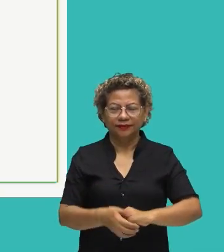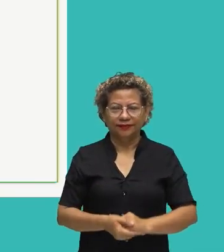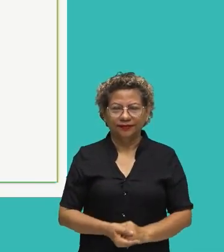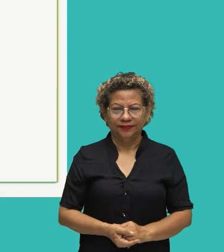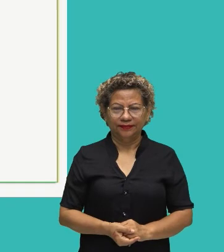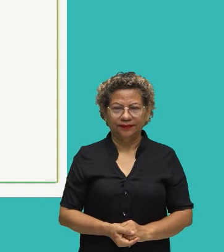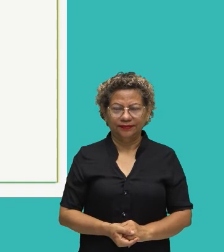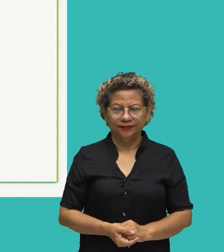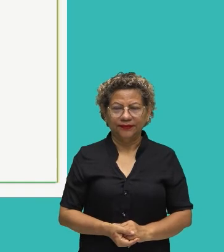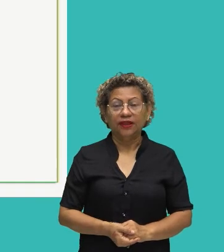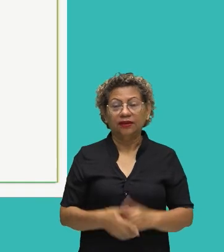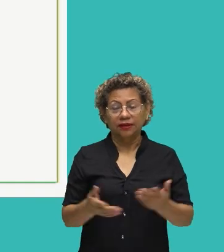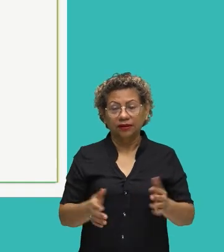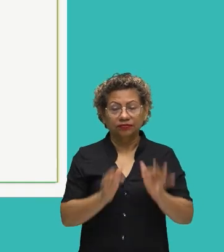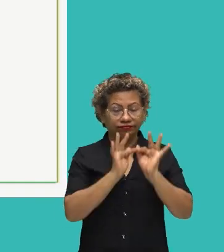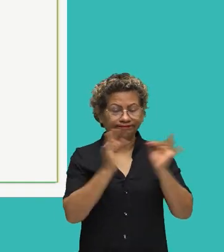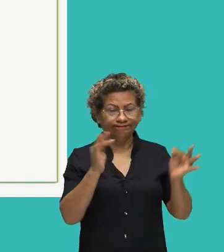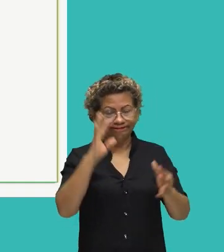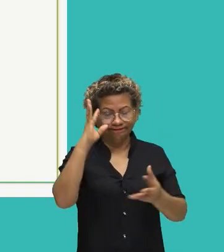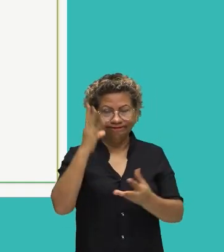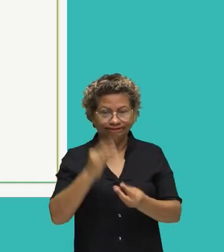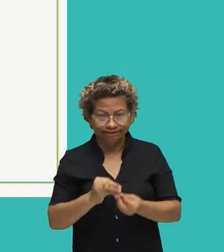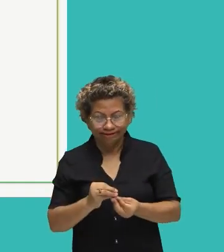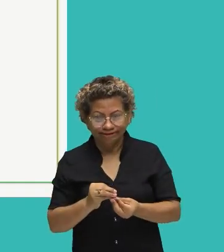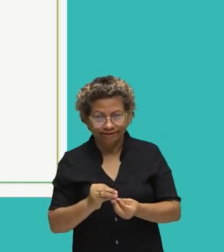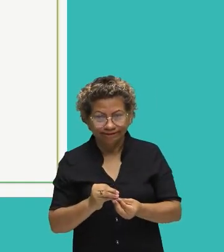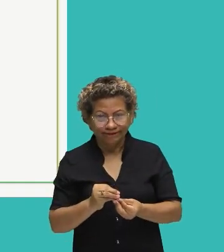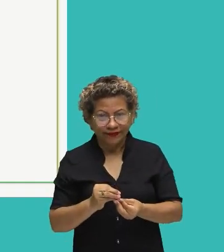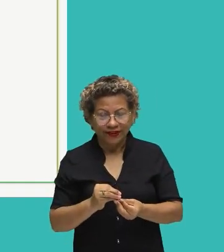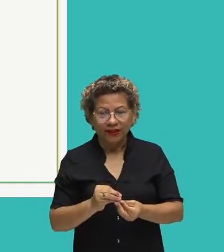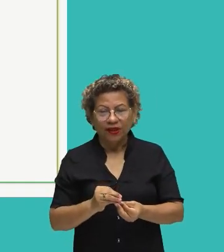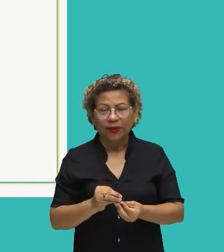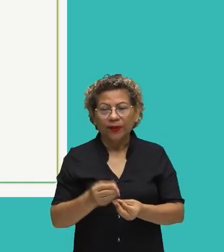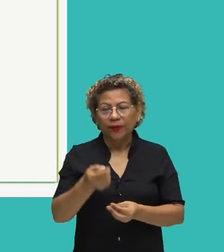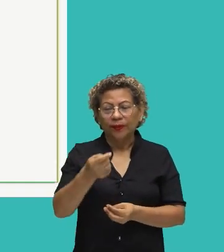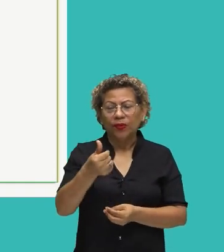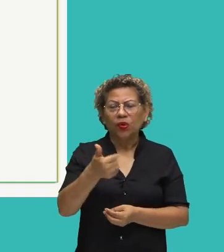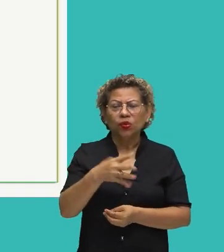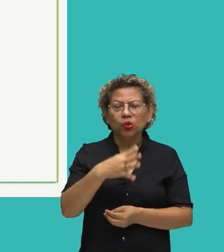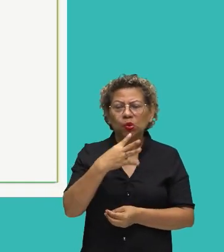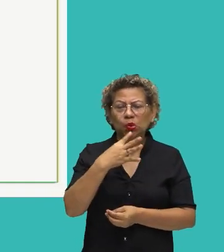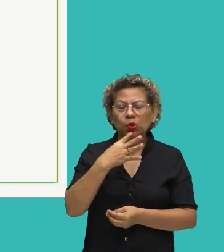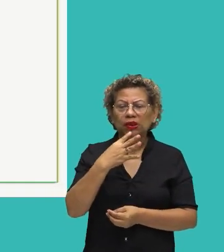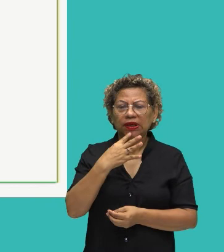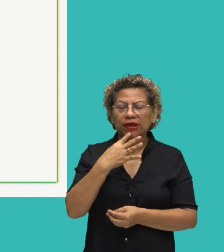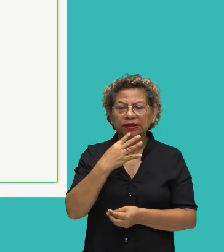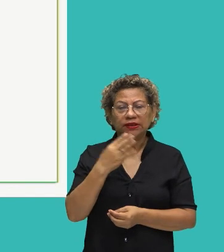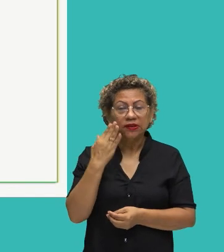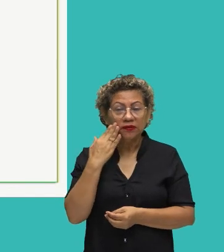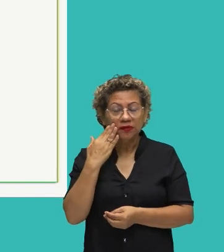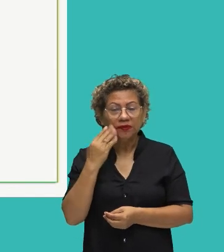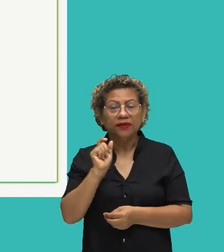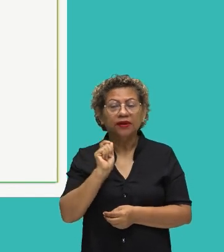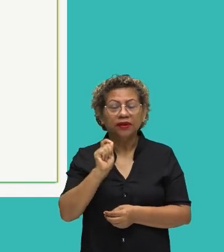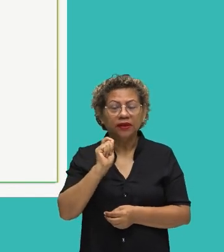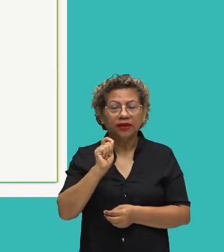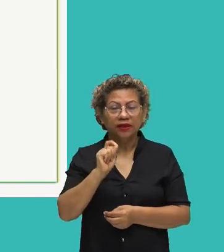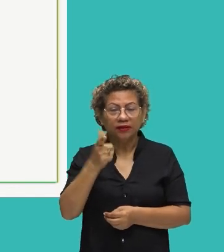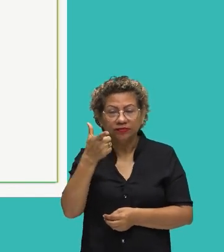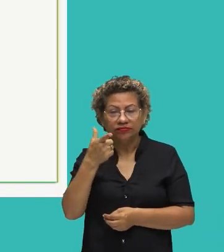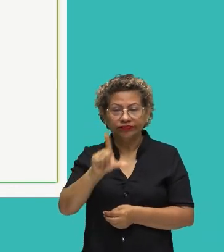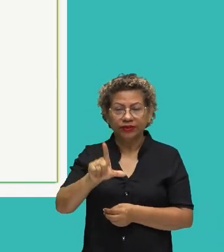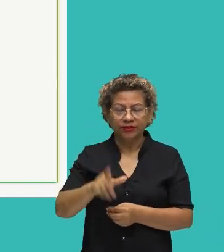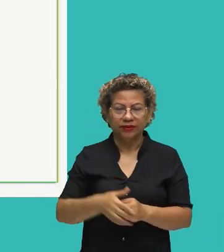casa. Esse ditado ele não é muito comum, né? E aí tá por dizer, não é, que a gente tem ali